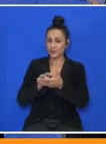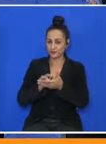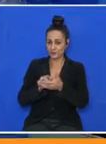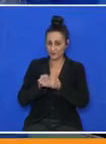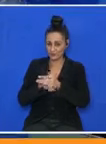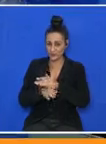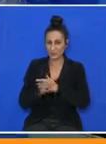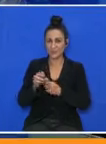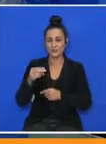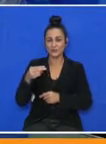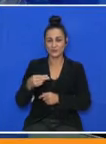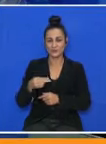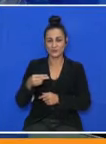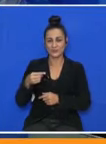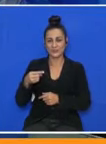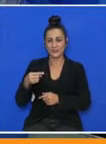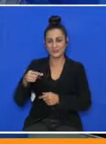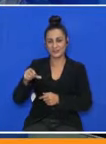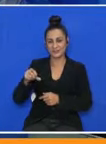Concurso